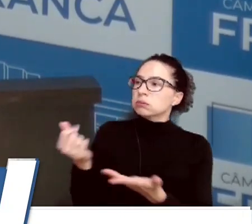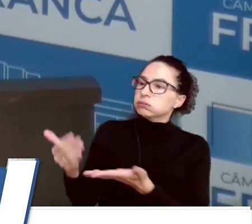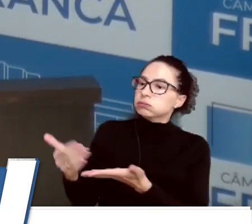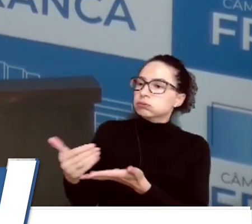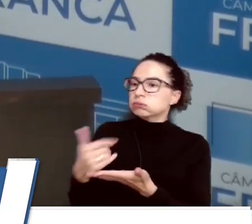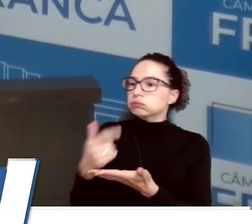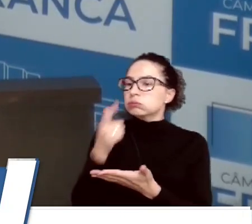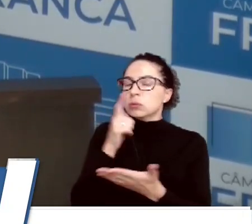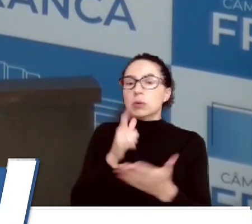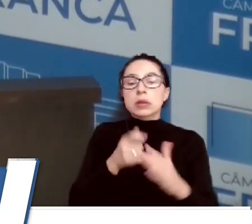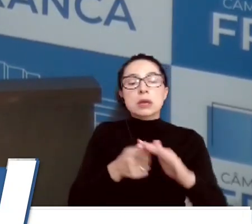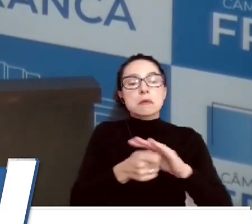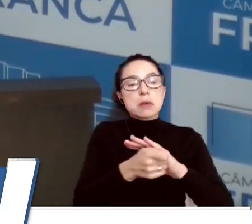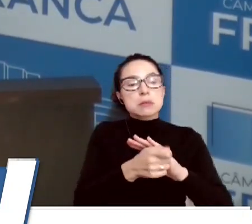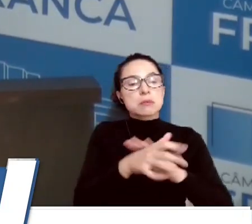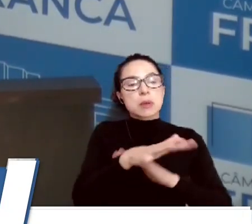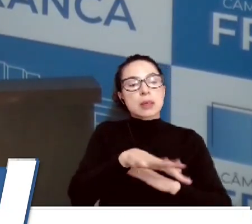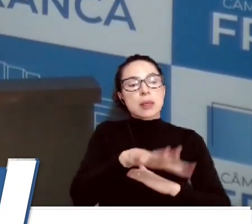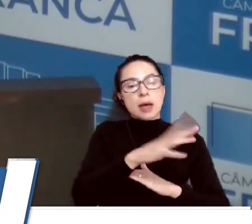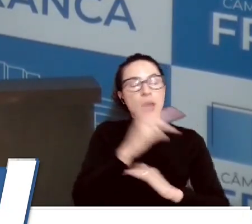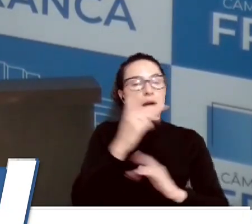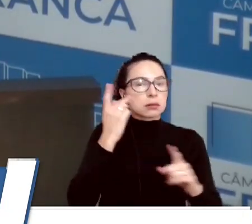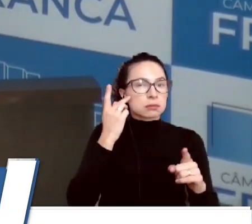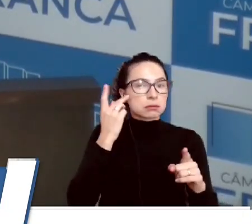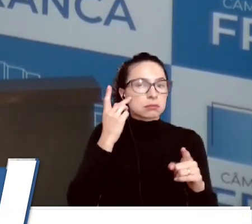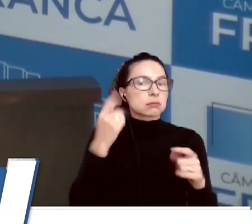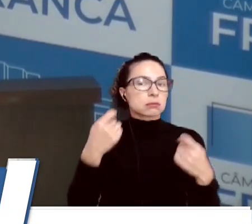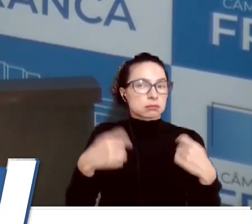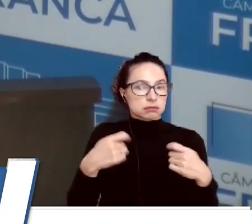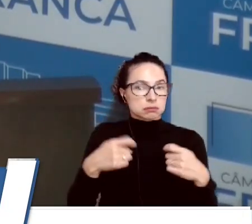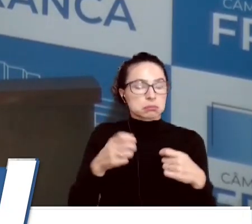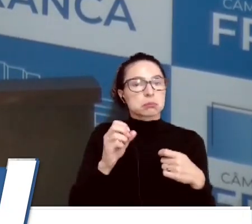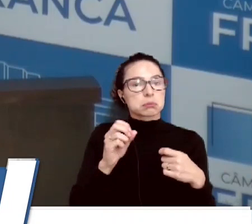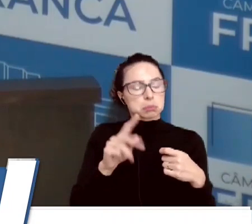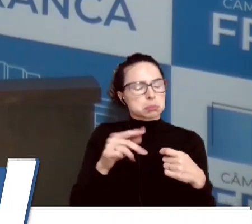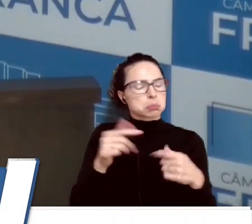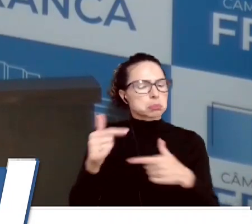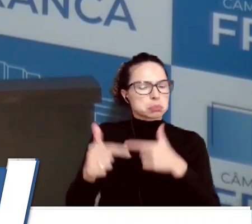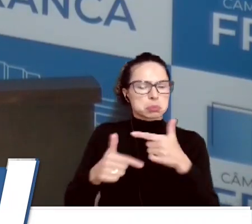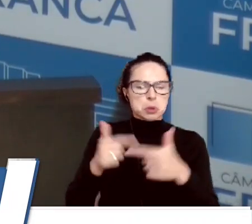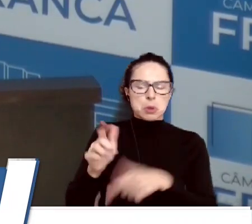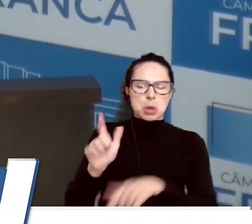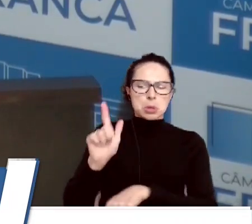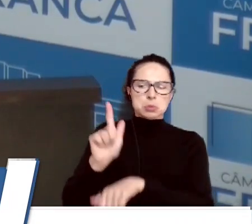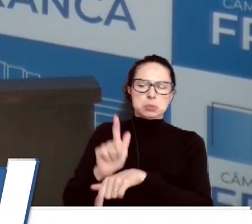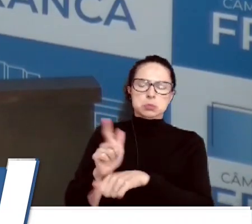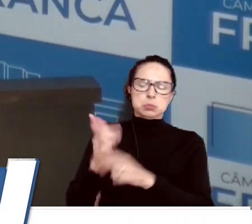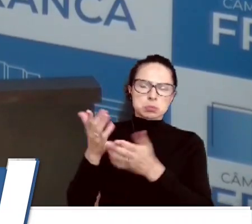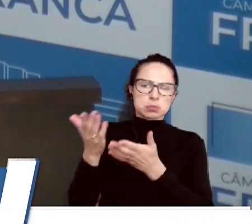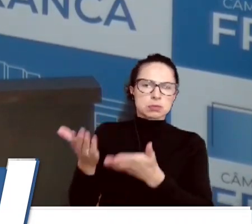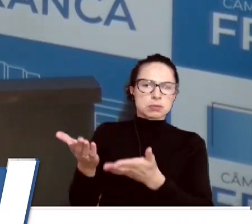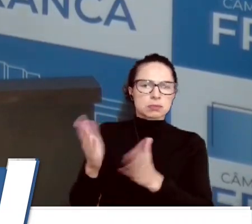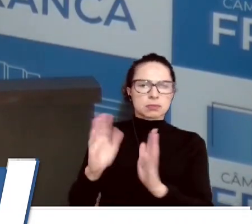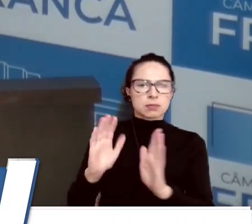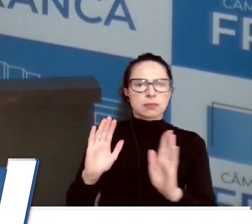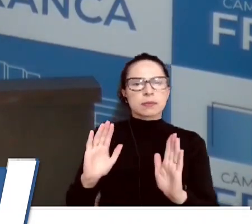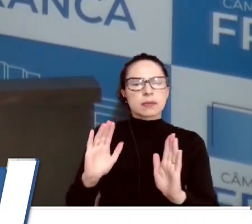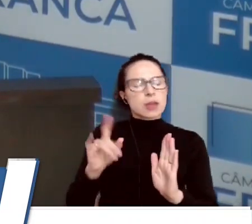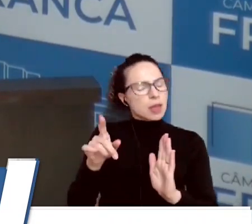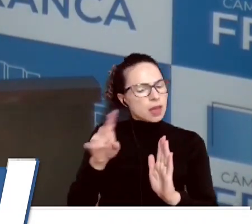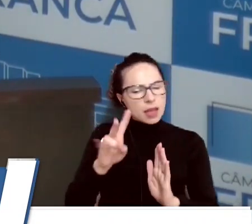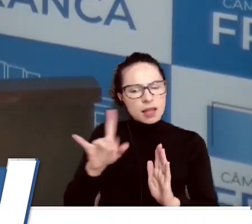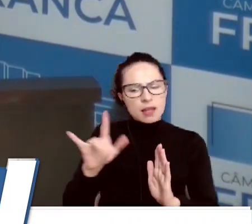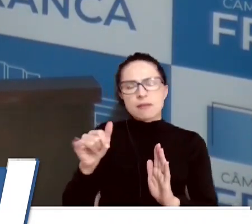os investimentos nas áreas que São Paulo precisa e faça o trabalho de um bom gestor. Que ele faça o